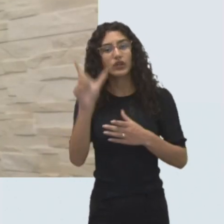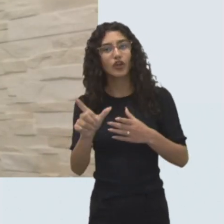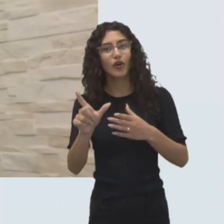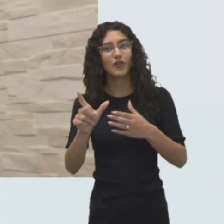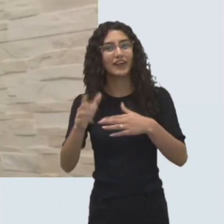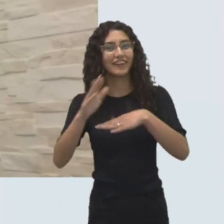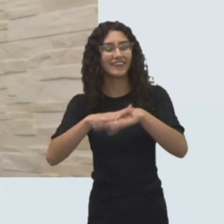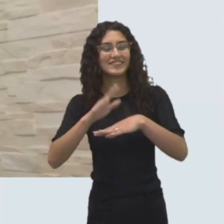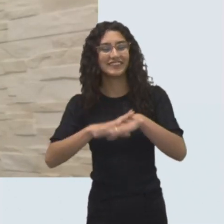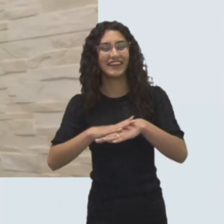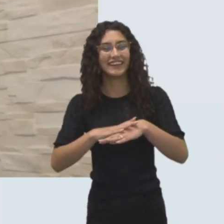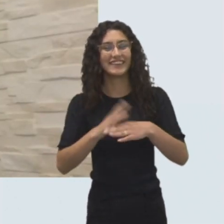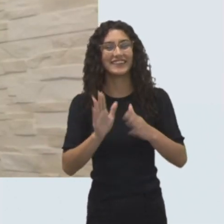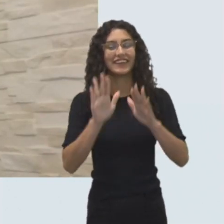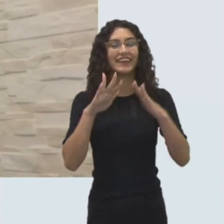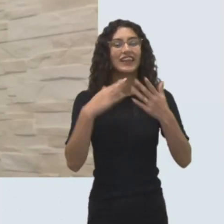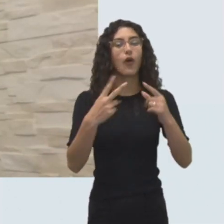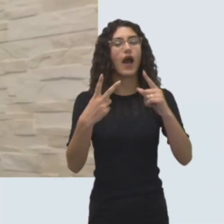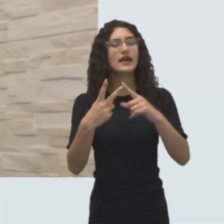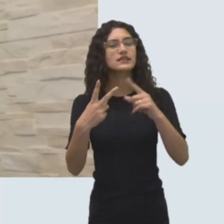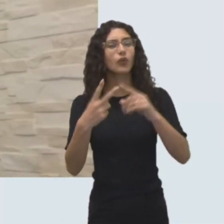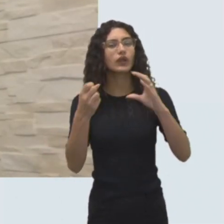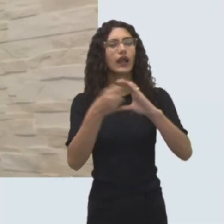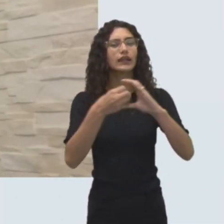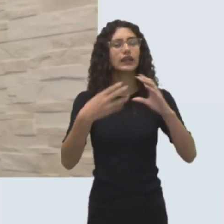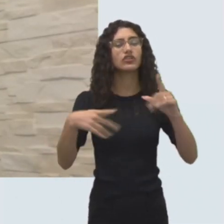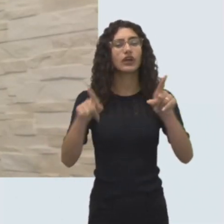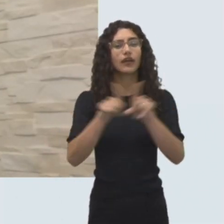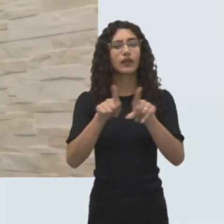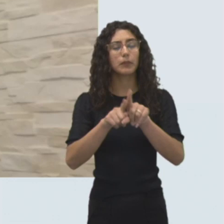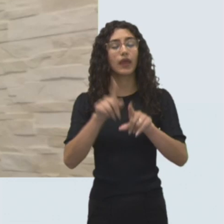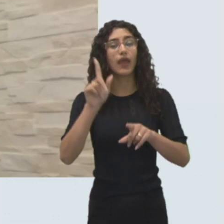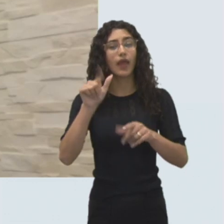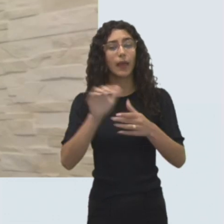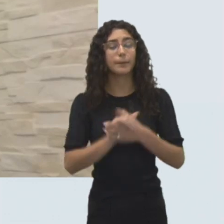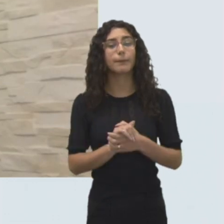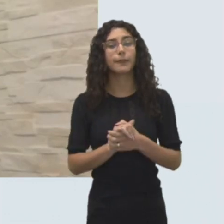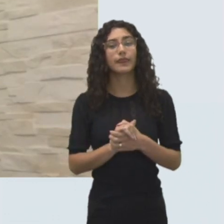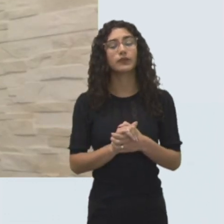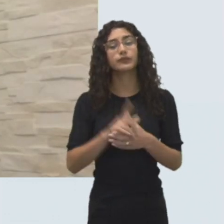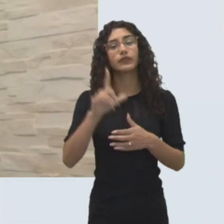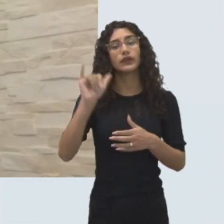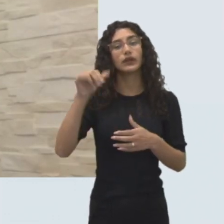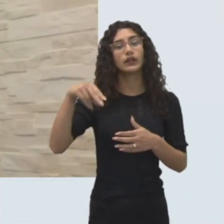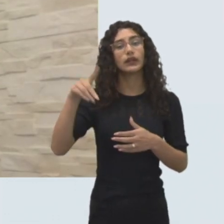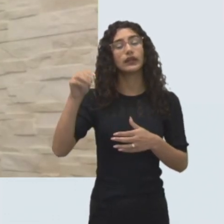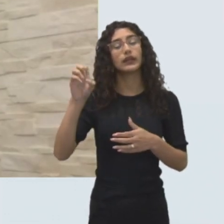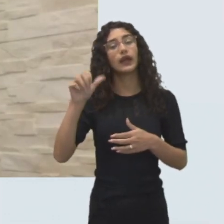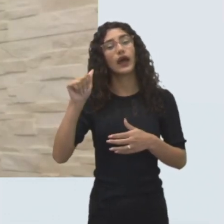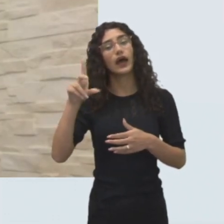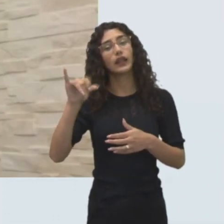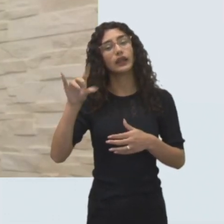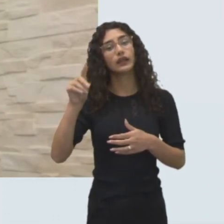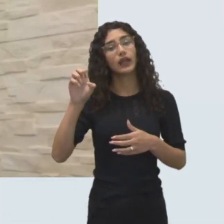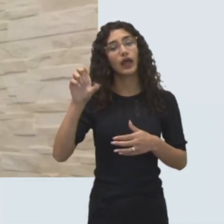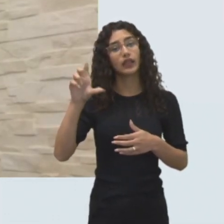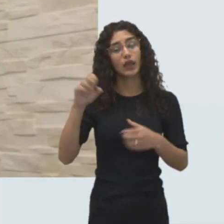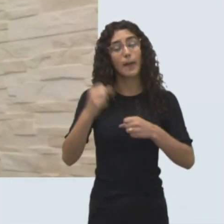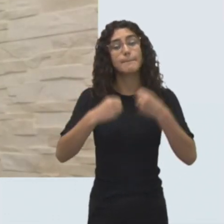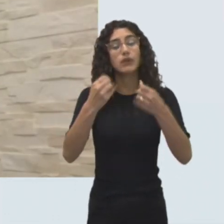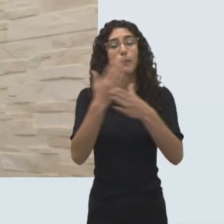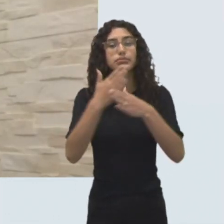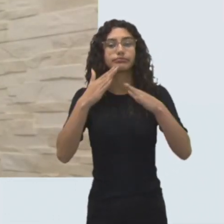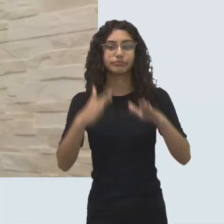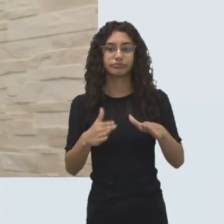né? Então, a segunda característica é que a linearidade pode ser rompida. O que quer dizer